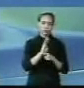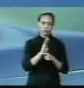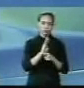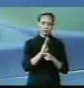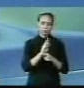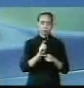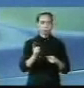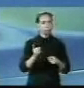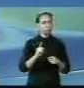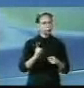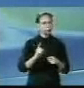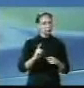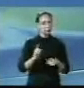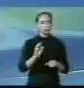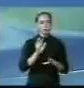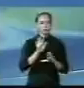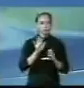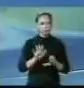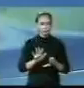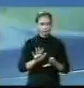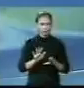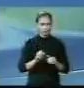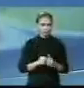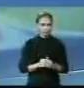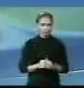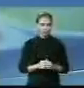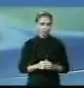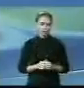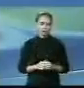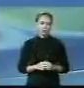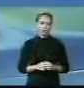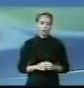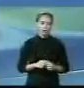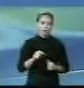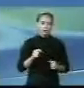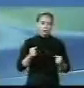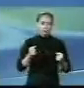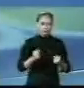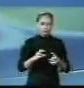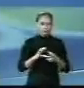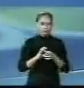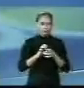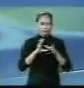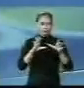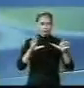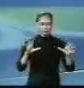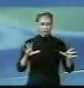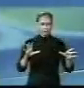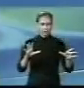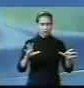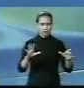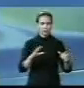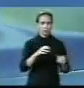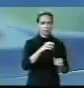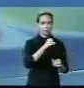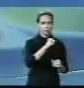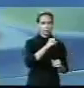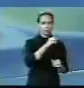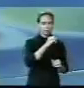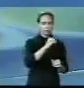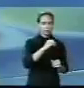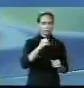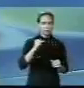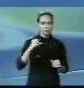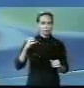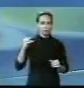proxy. Mas aí você pode estabelecer dizendo o seguinte, olha, você pode permitir a porta 8080 funcionar,